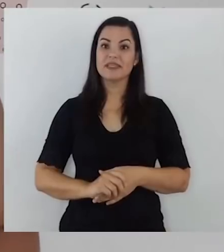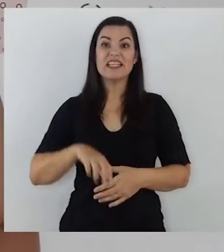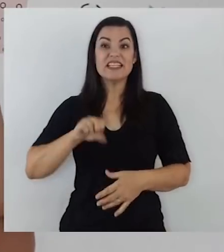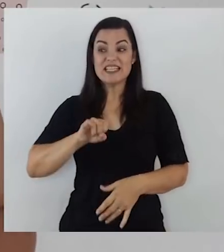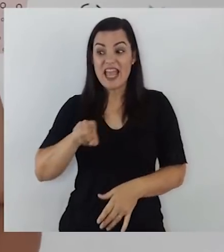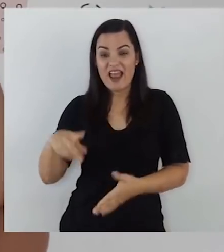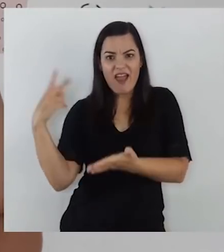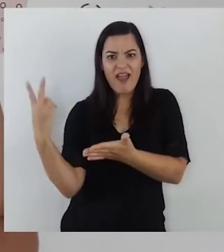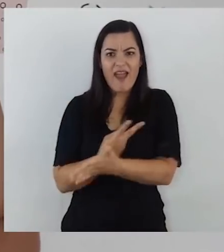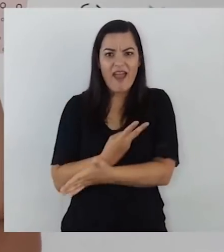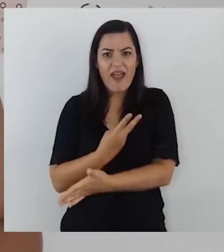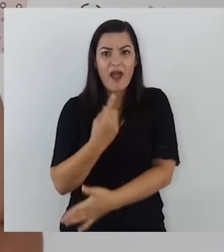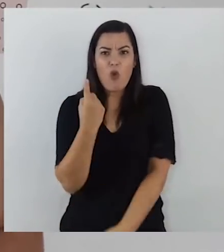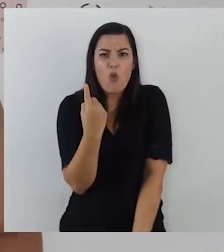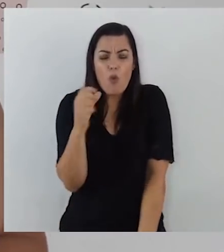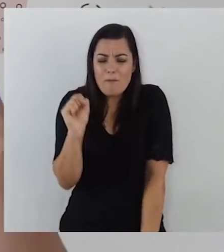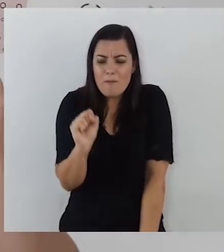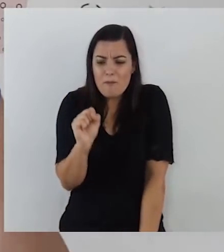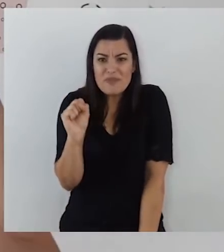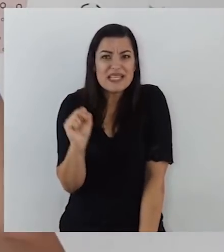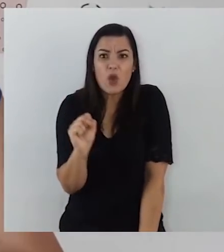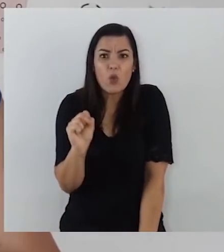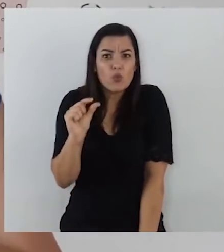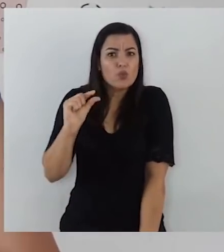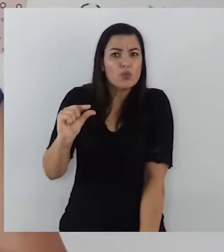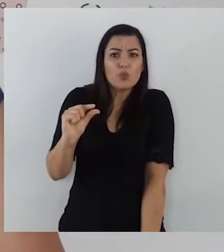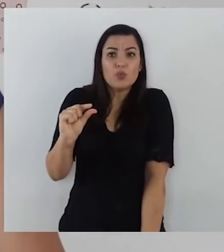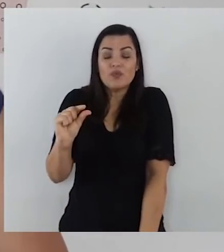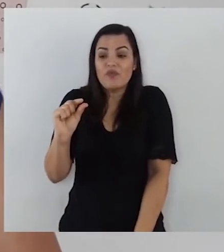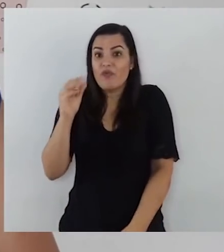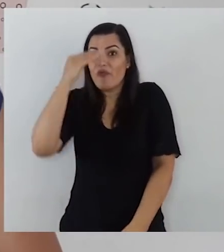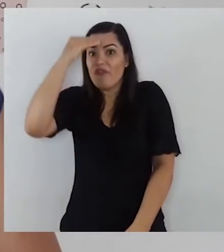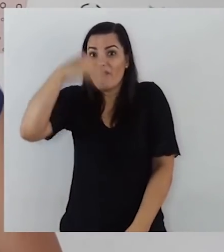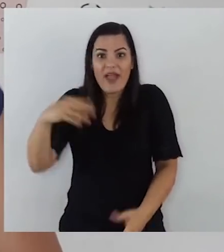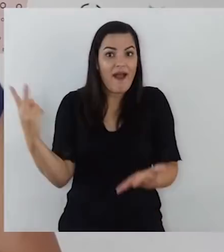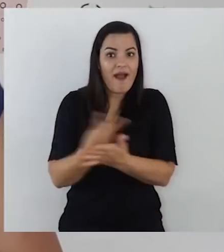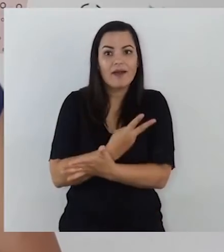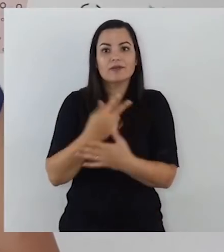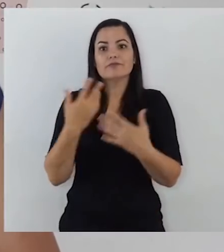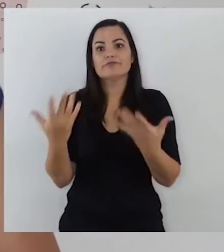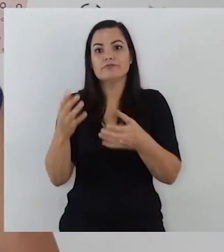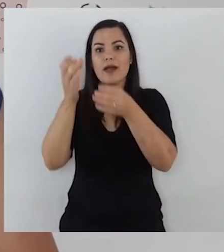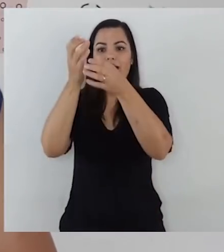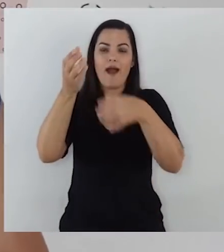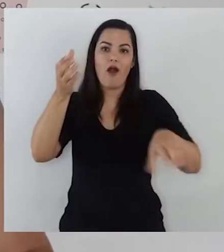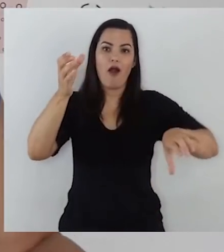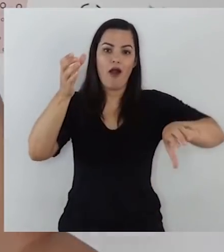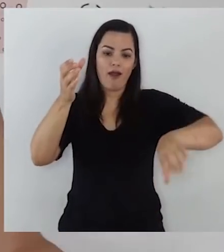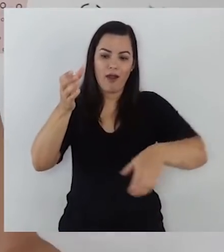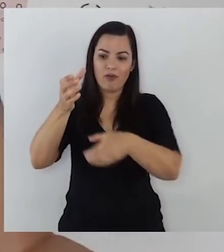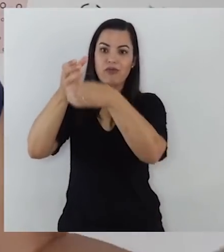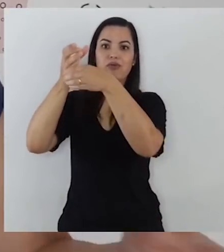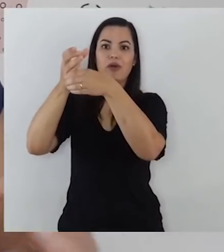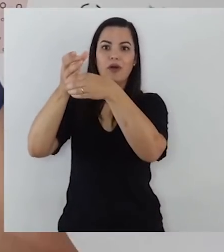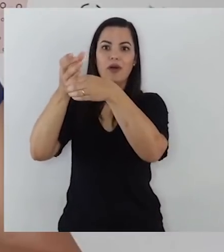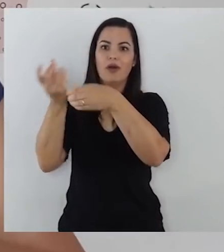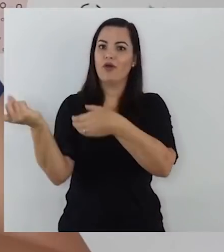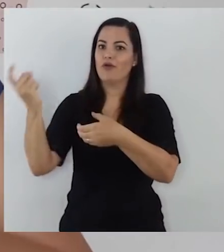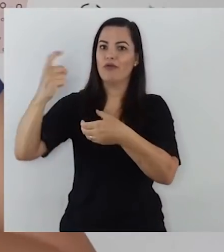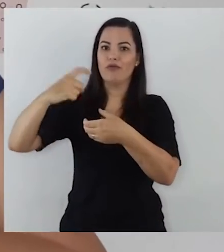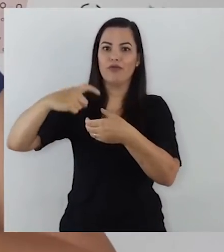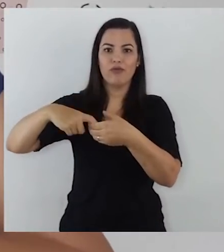Um milésimo de segundo que ela falhasse nesse cálculo, a cápsula não conseguiria